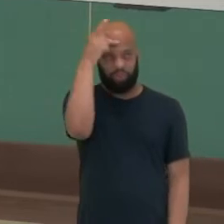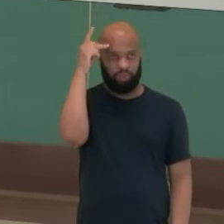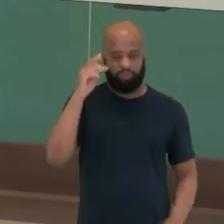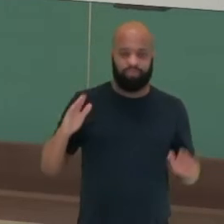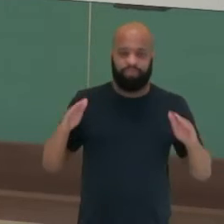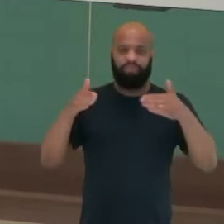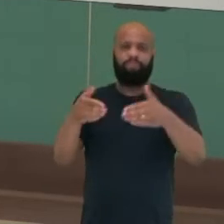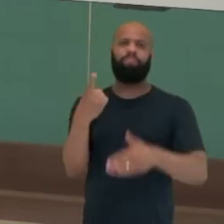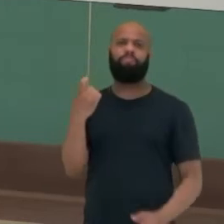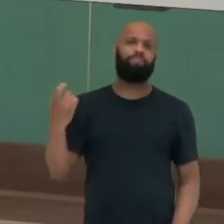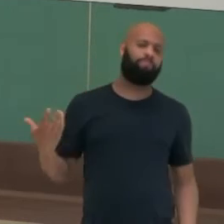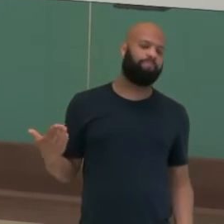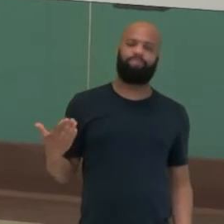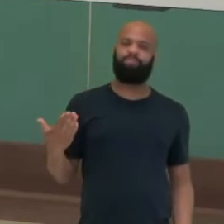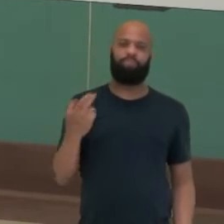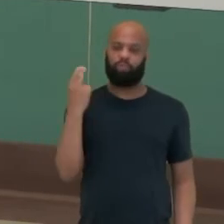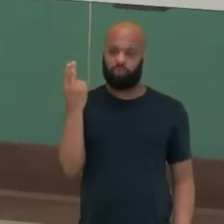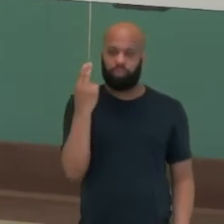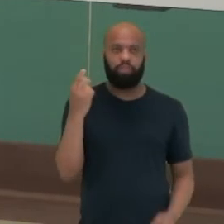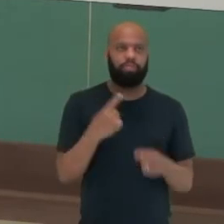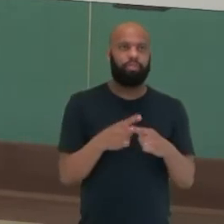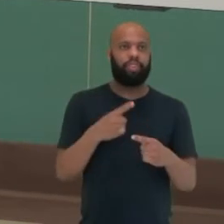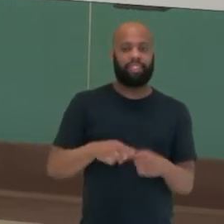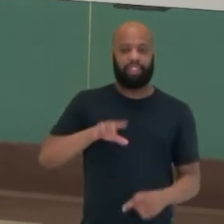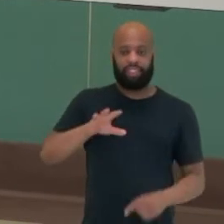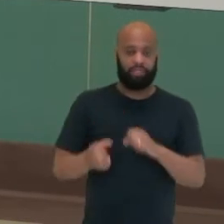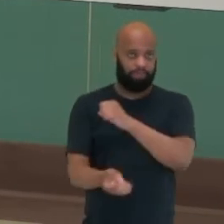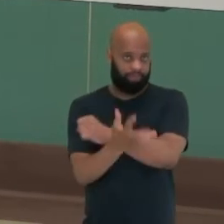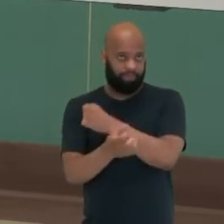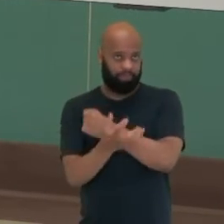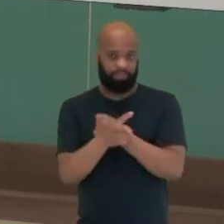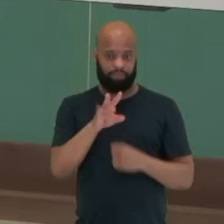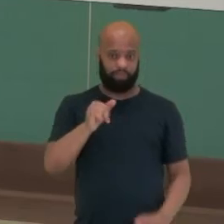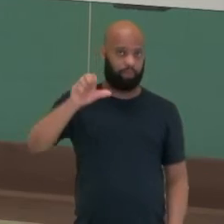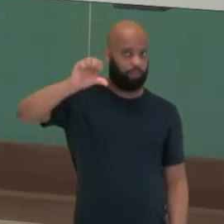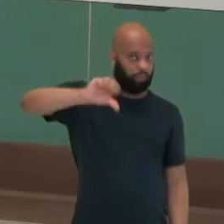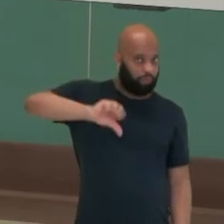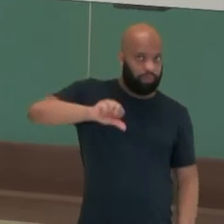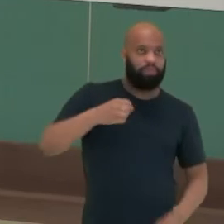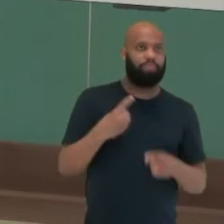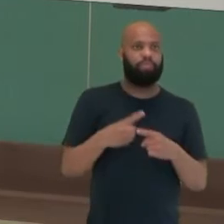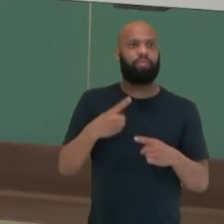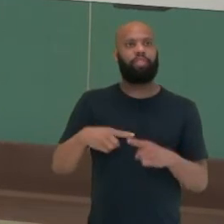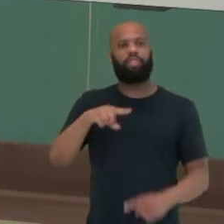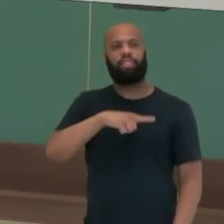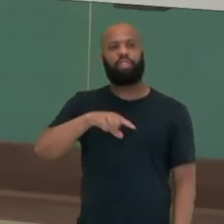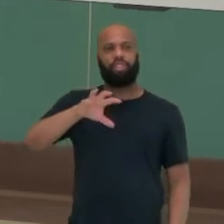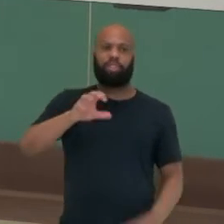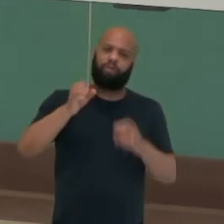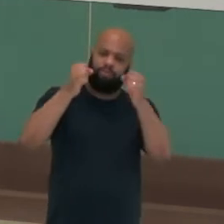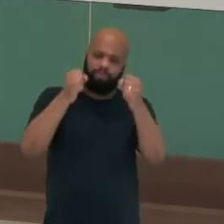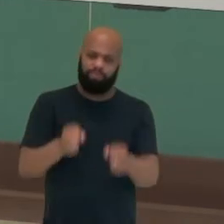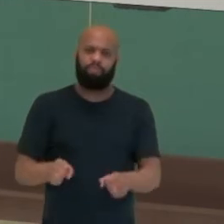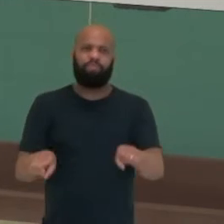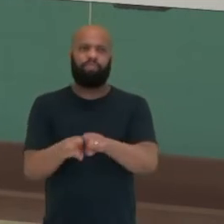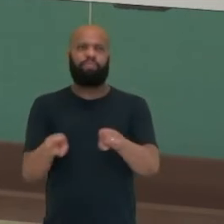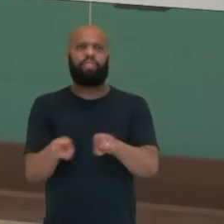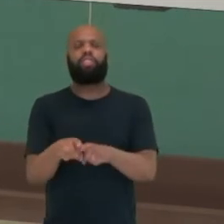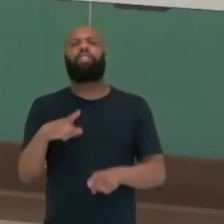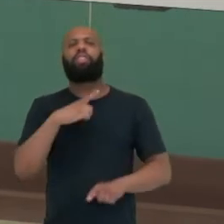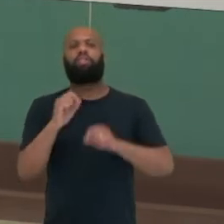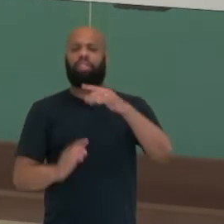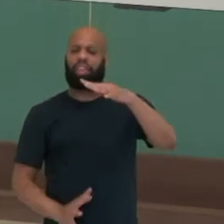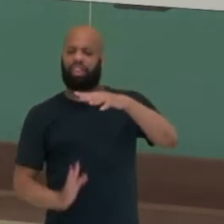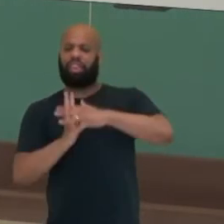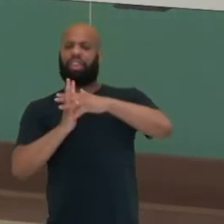de uma única autoridade. Será que essa corrupção não seria ainda pior, né? Será que esse poder, esse abuso do poder